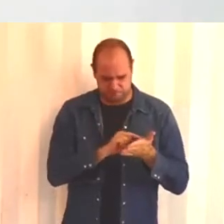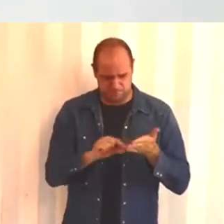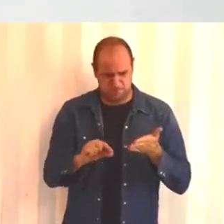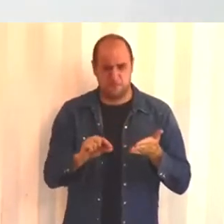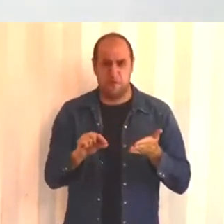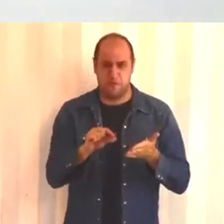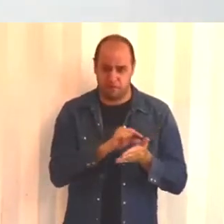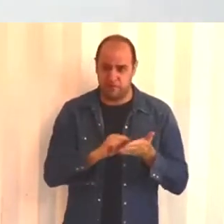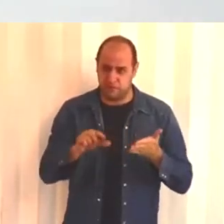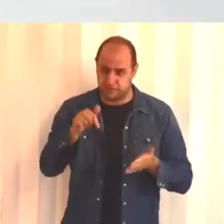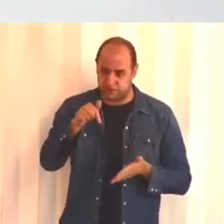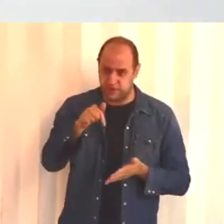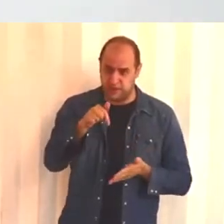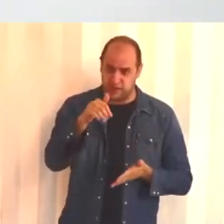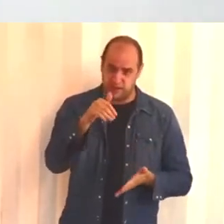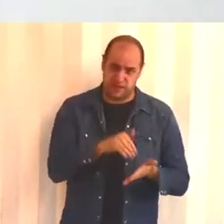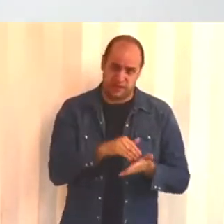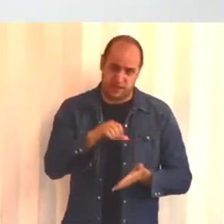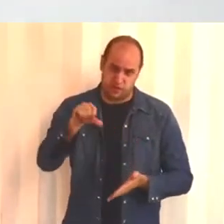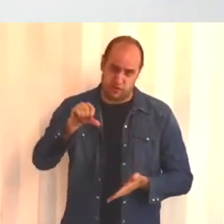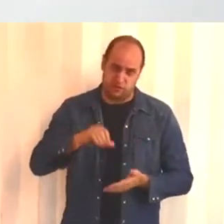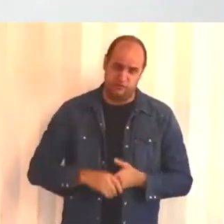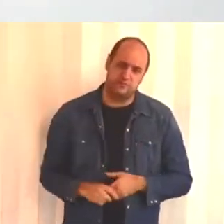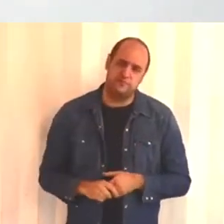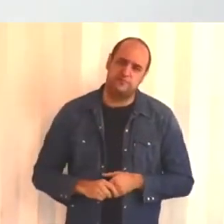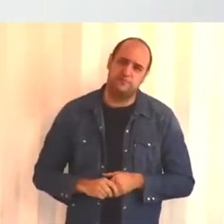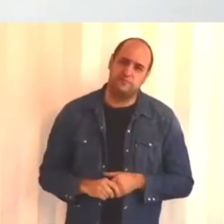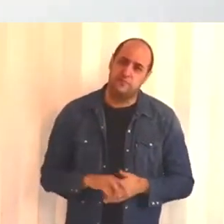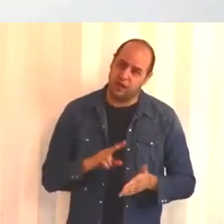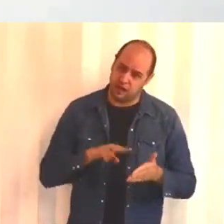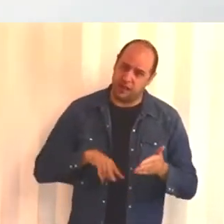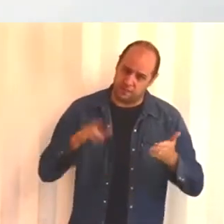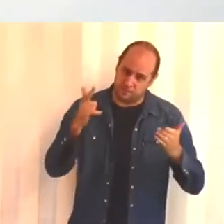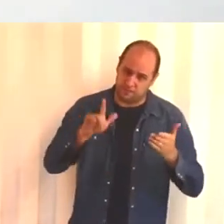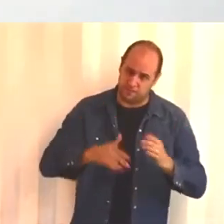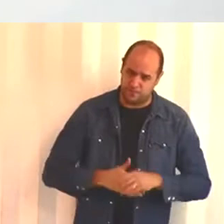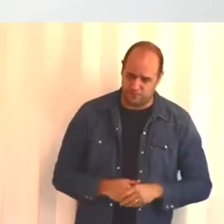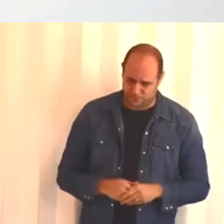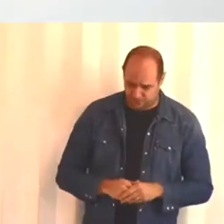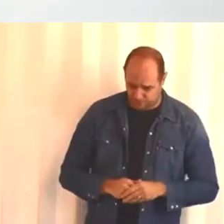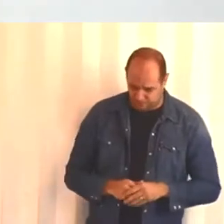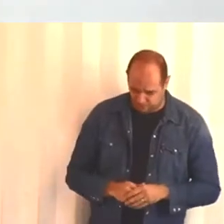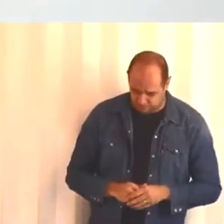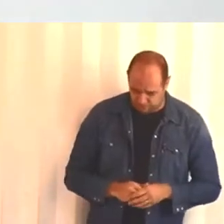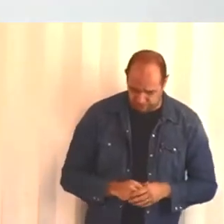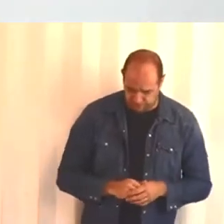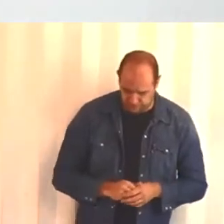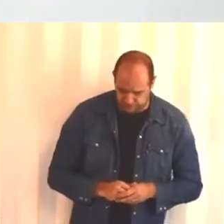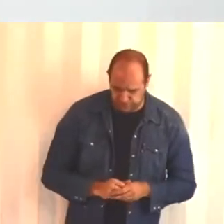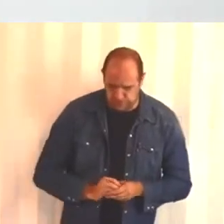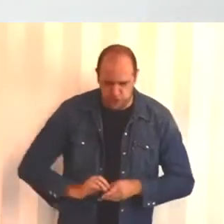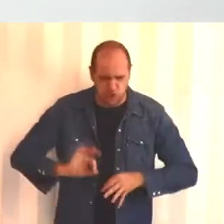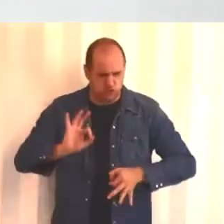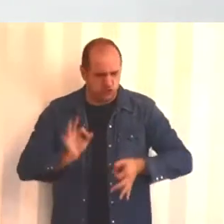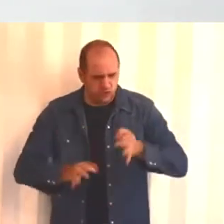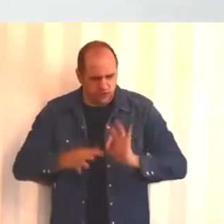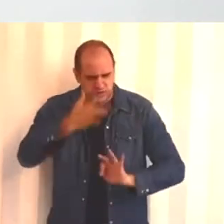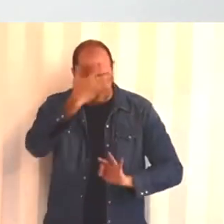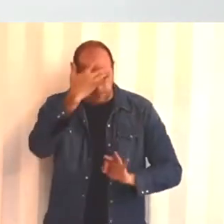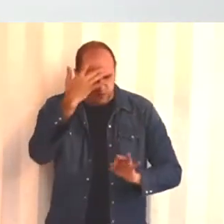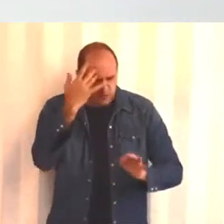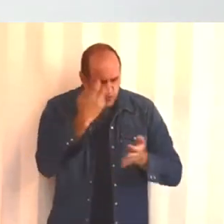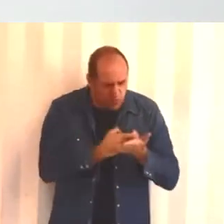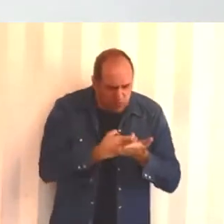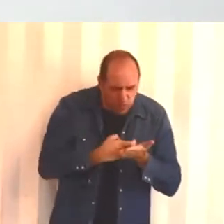do versículo 7 ao versículo 9. Eu vou ler mais uma vez. Que faz justiça aos